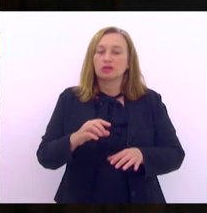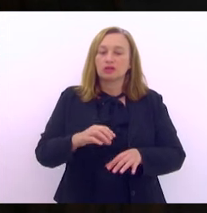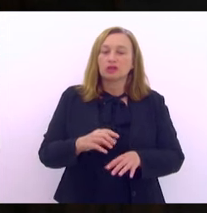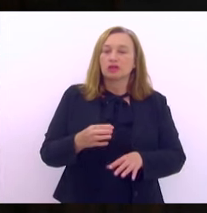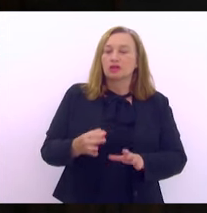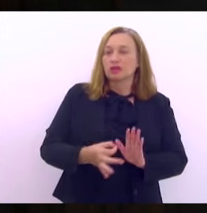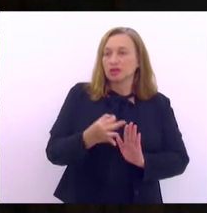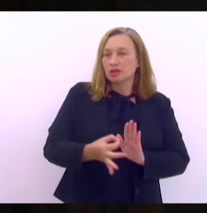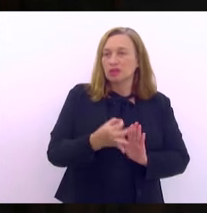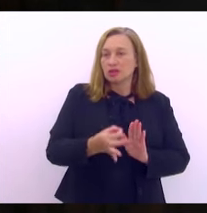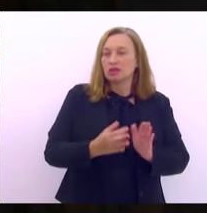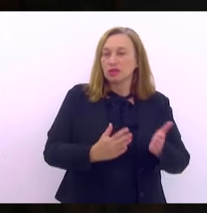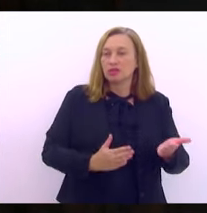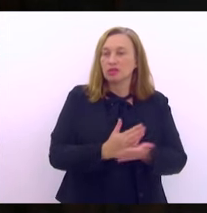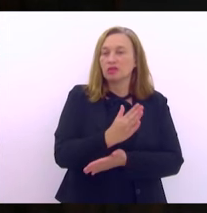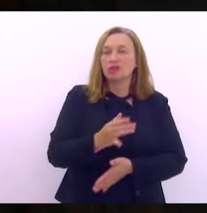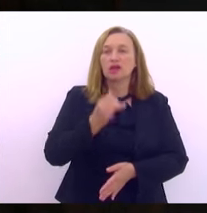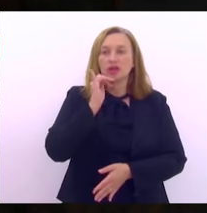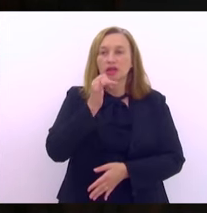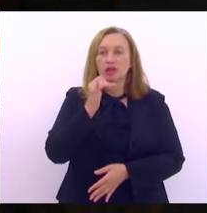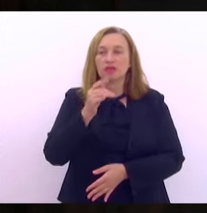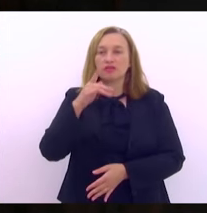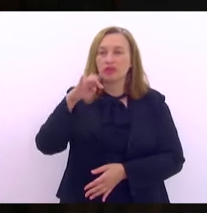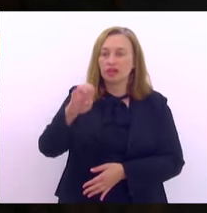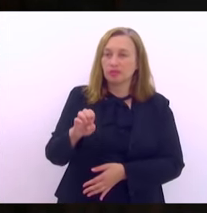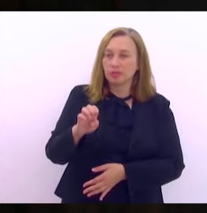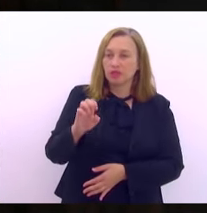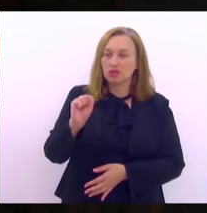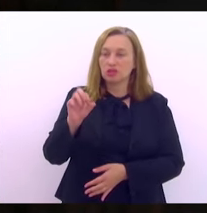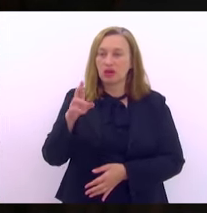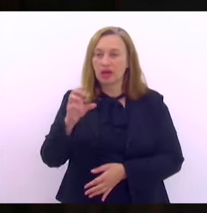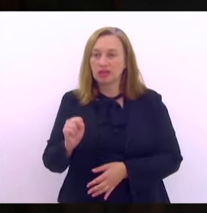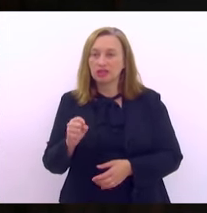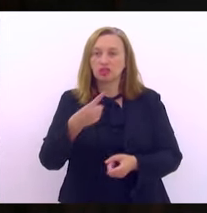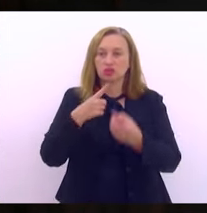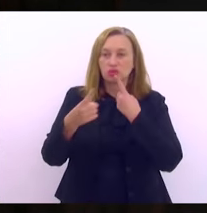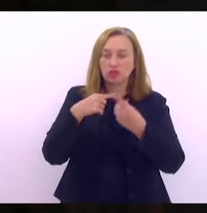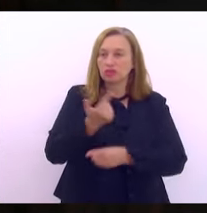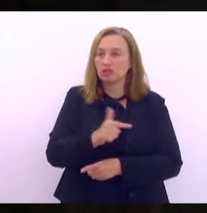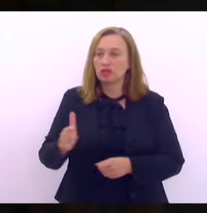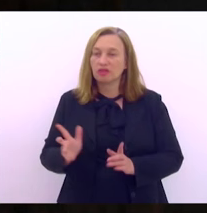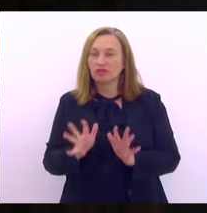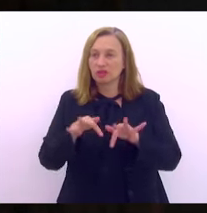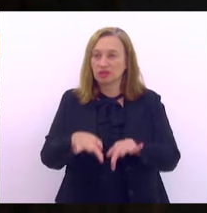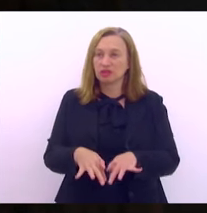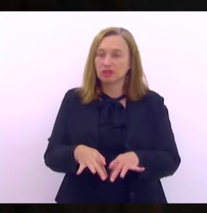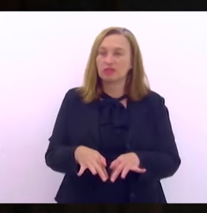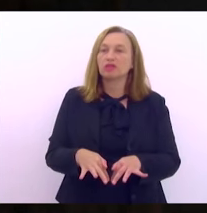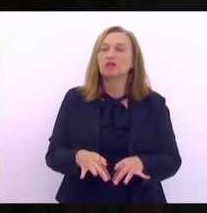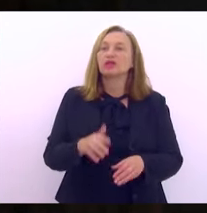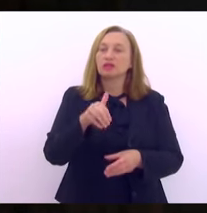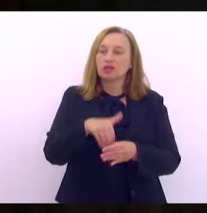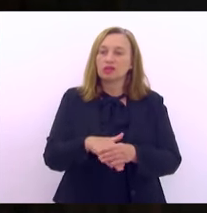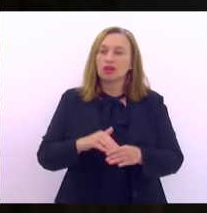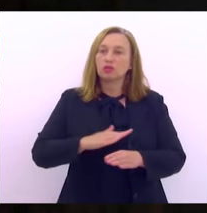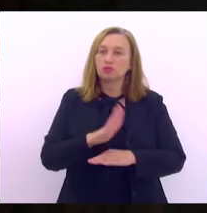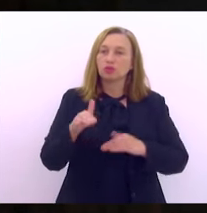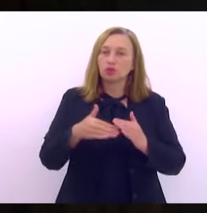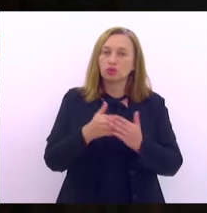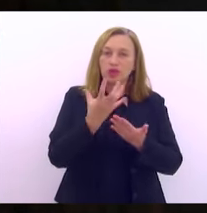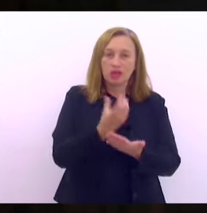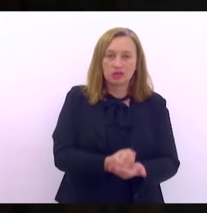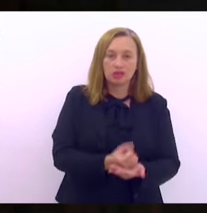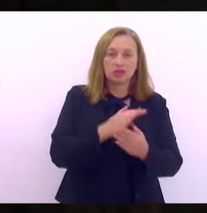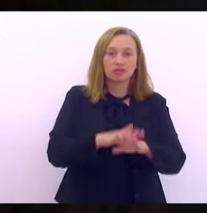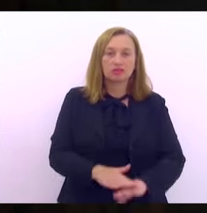favorável, relator deputado Felipe Soares. Em discussão, não havendo quem queira discutir, encerrada a discussão. Em votação, senhores